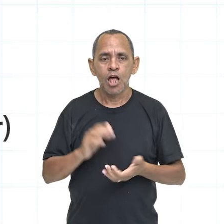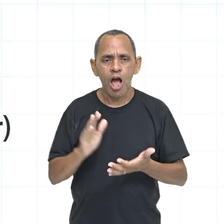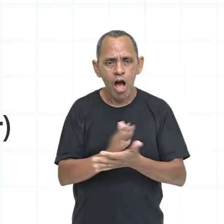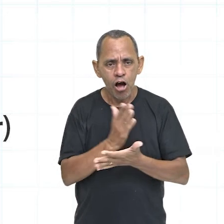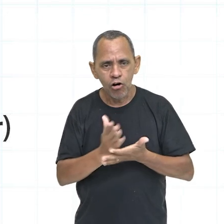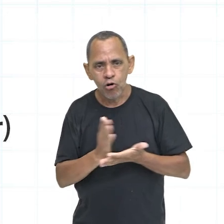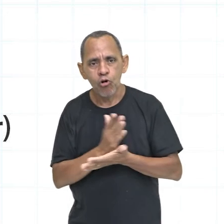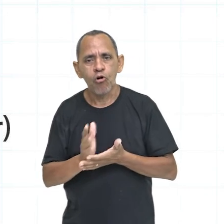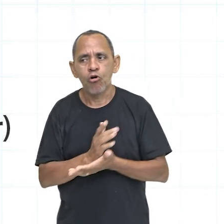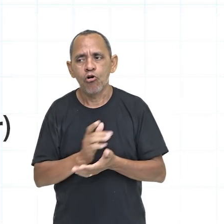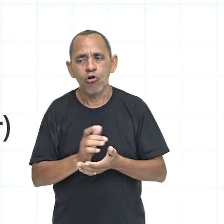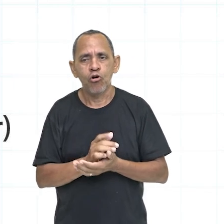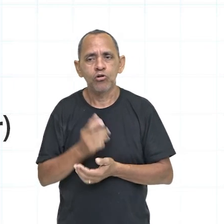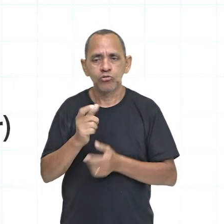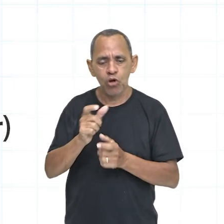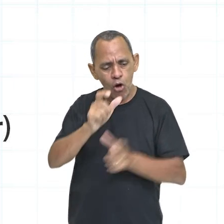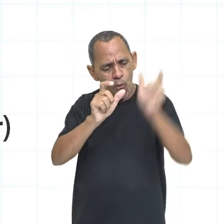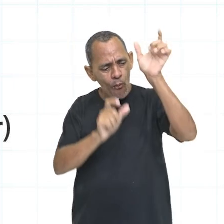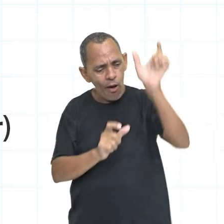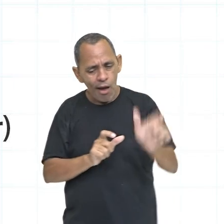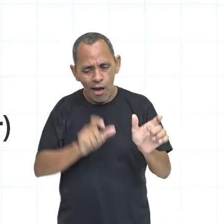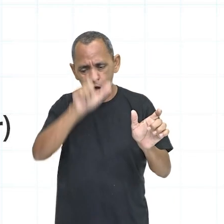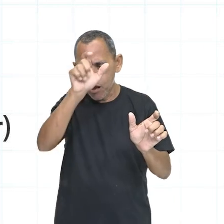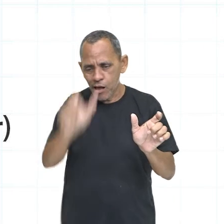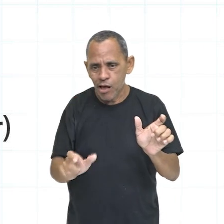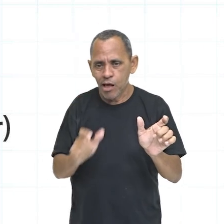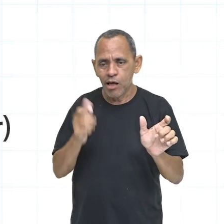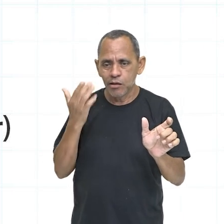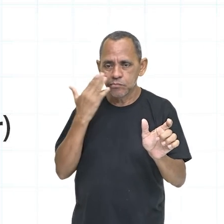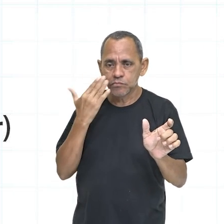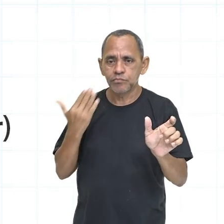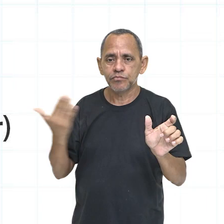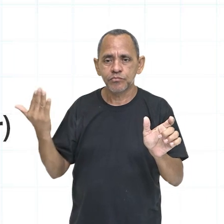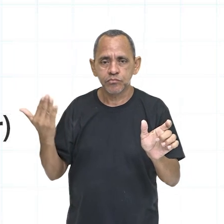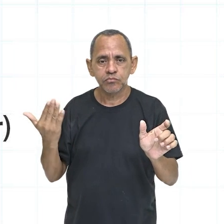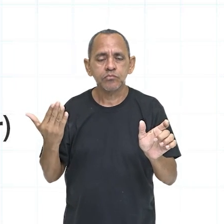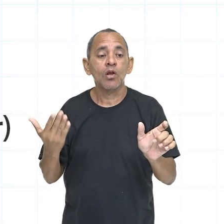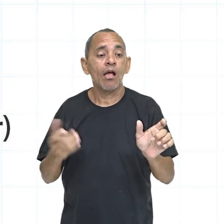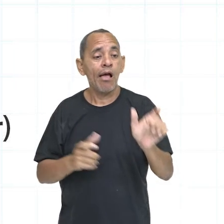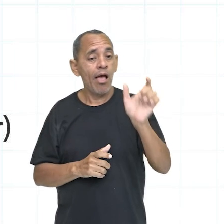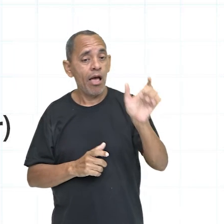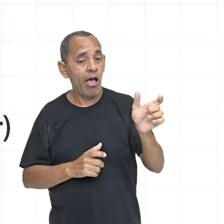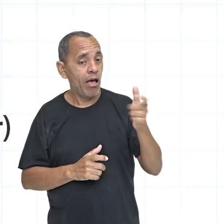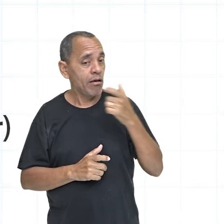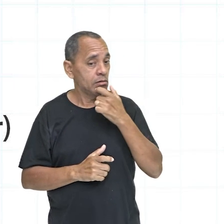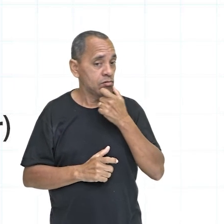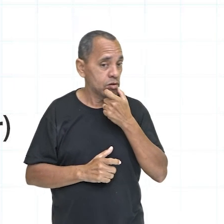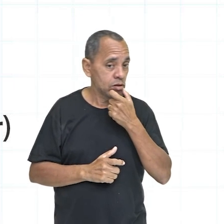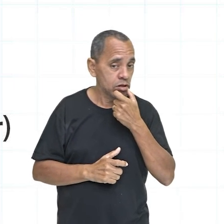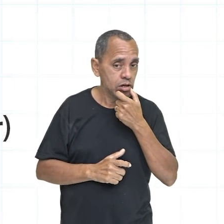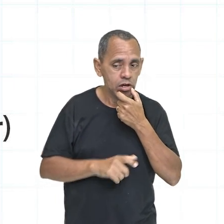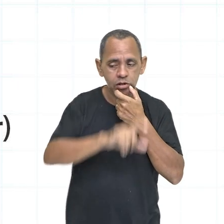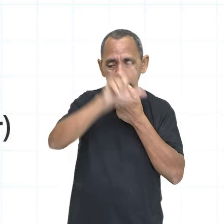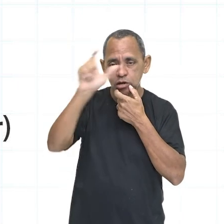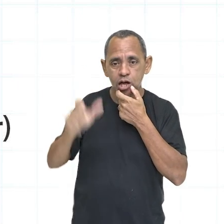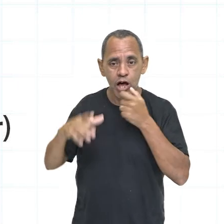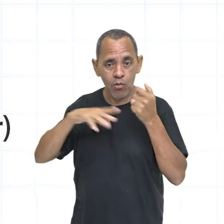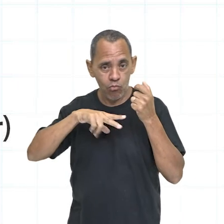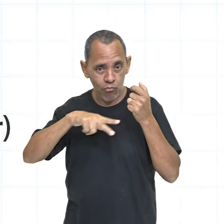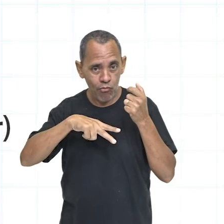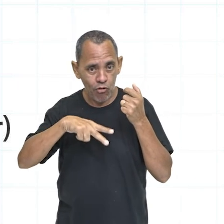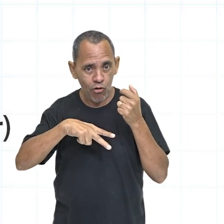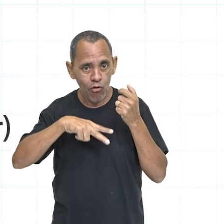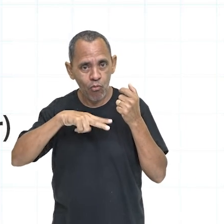significados, assistir, comparecer, participar. E por último, o verbo to borrow, passado é borrowed, que é um